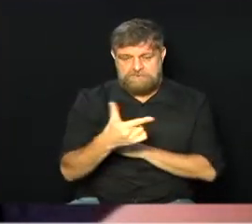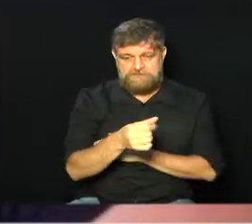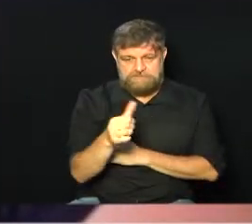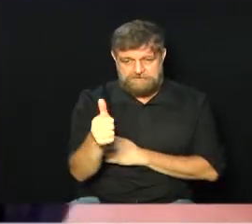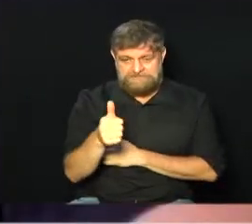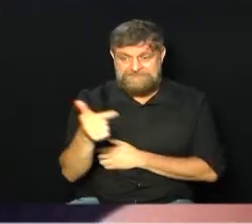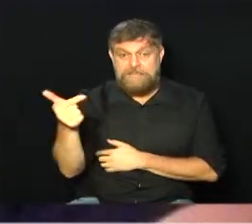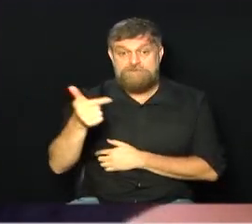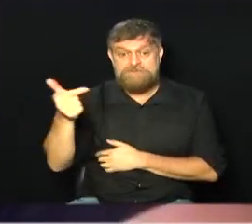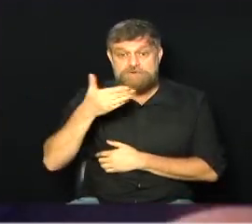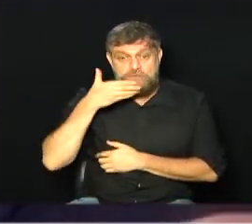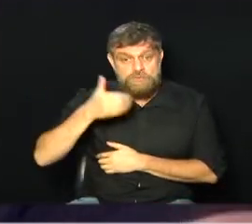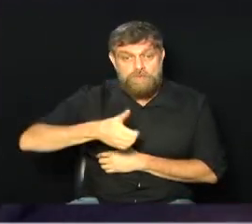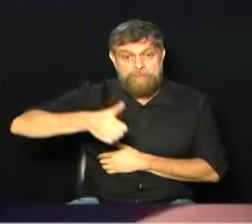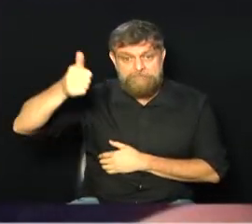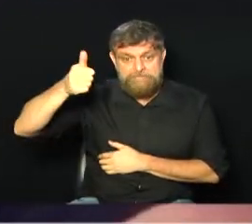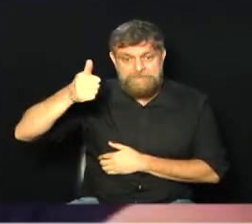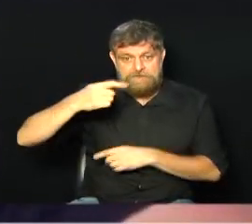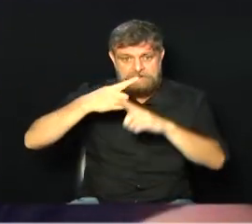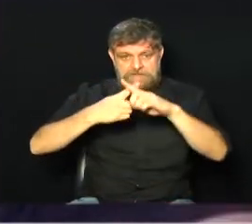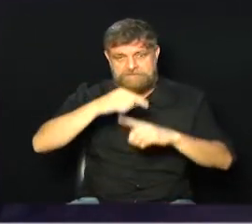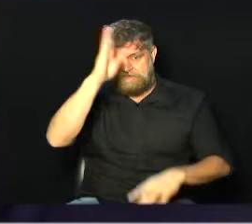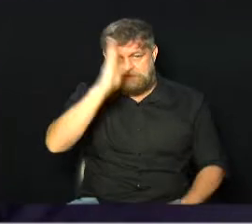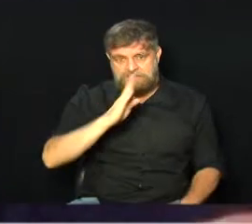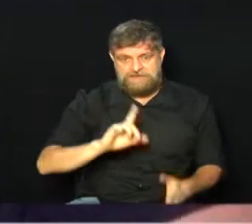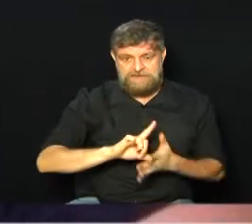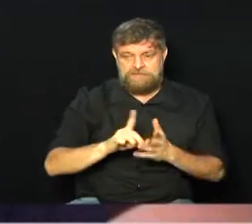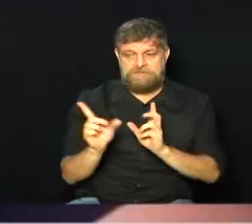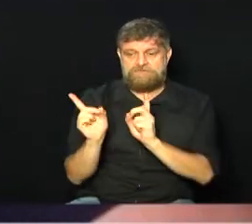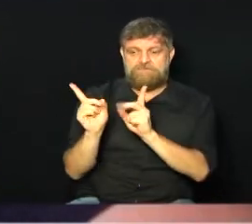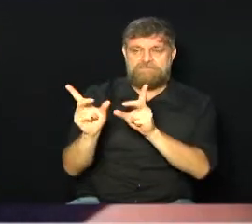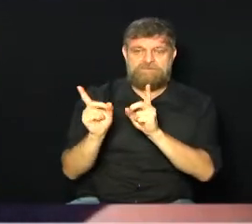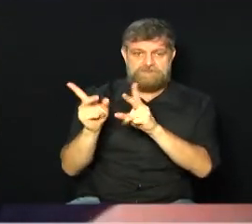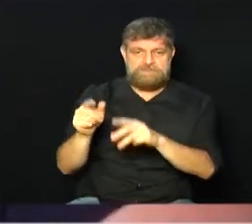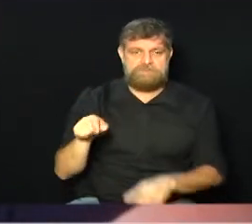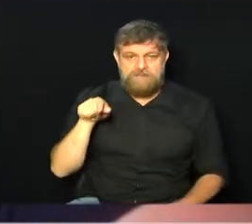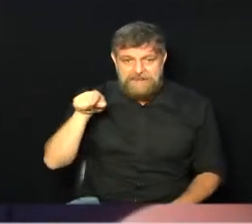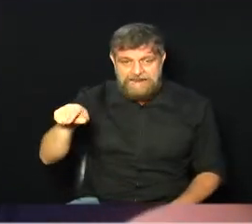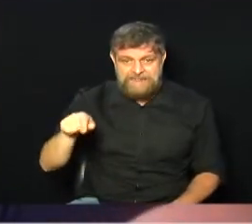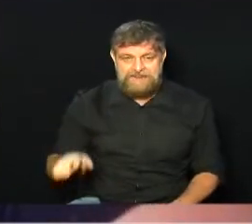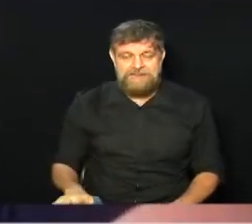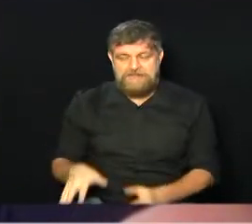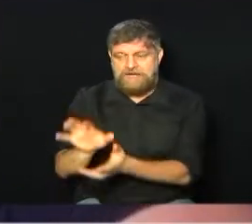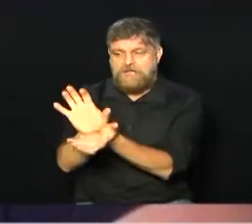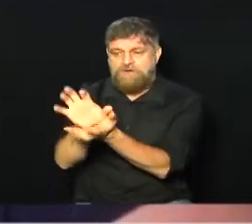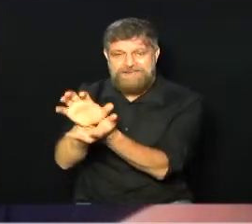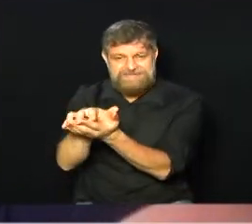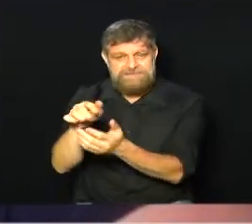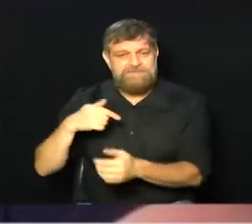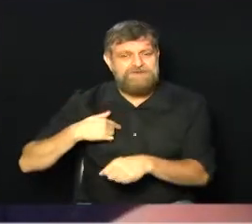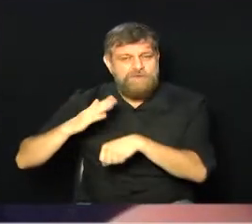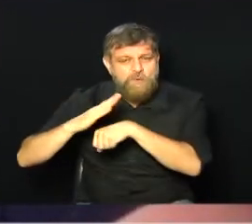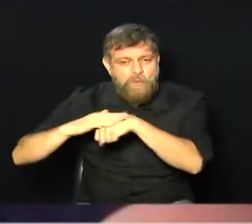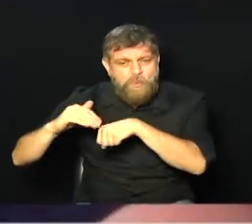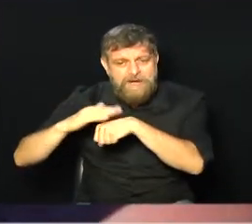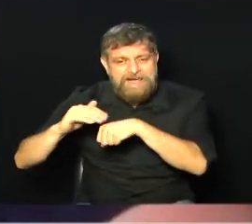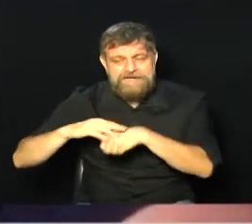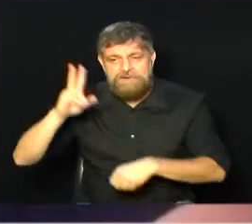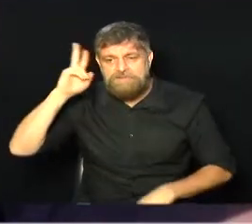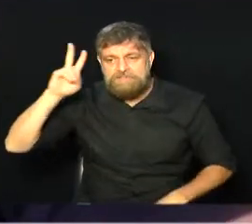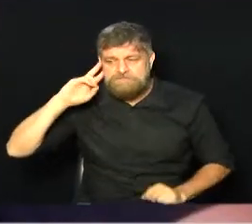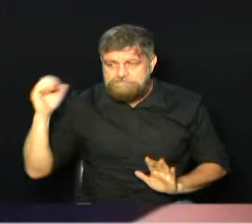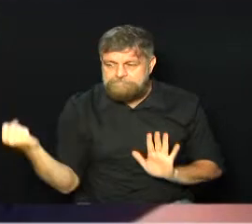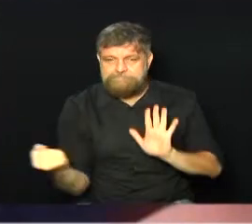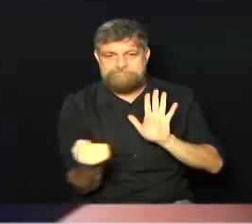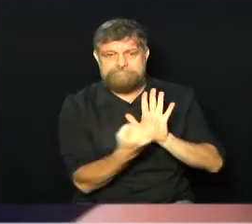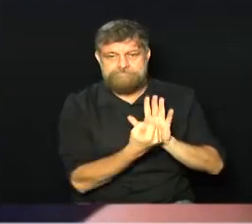Campeonato Paulista, depois fui vendido. Então é um clube que eu tenho um carinho e estou na história do clube também por ser o